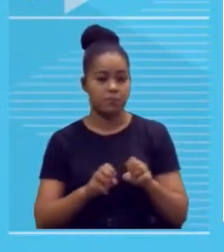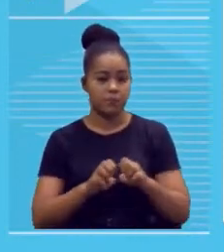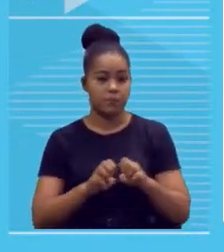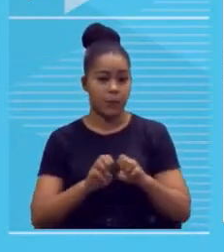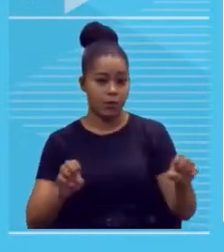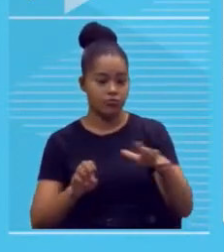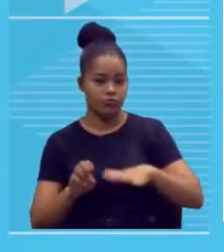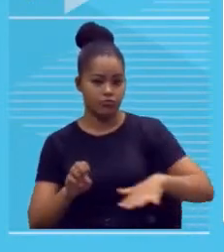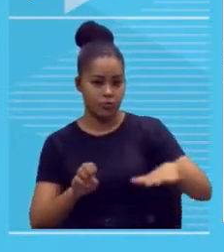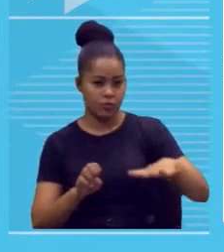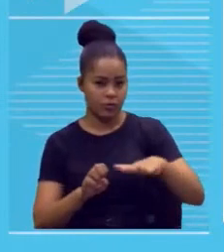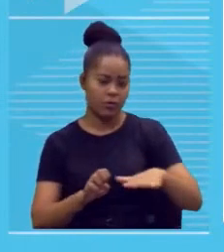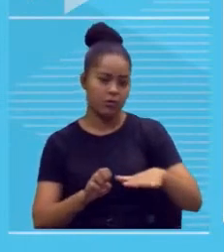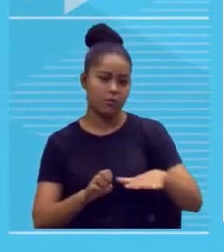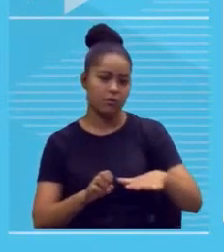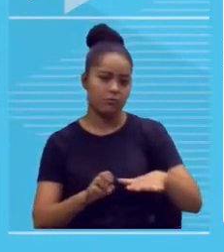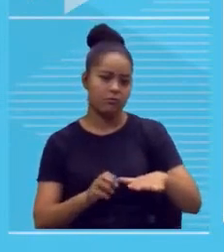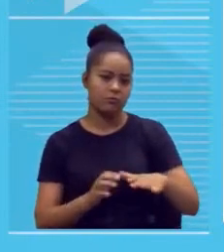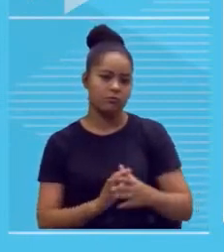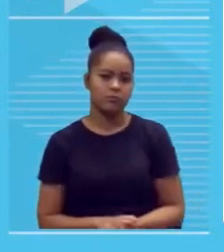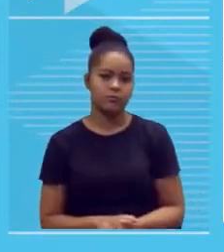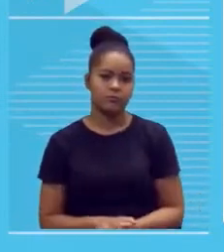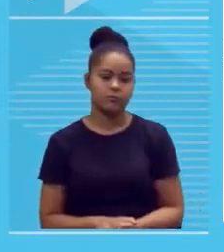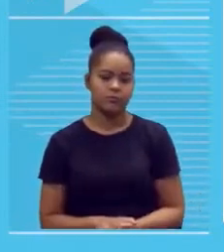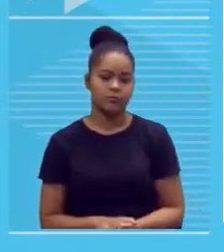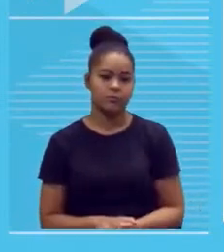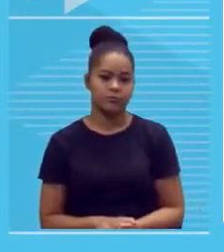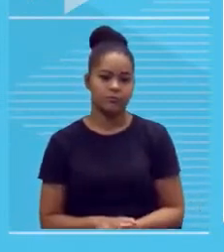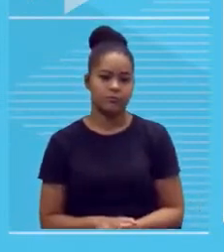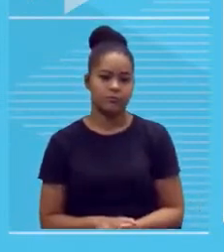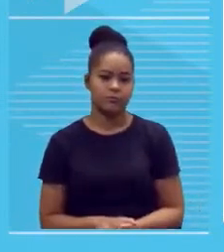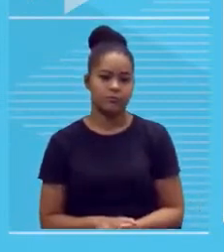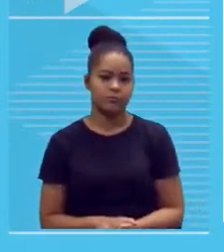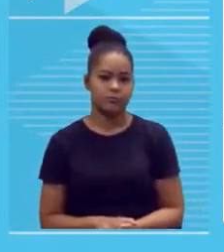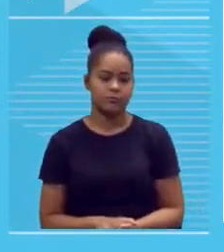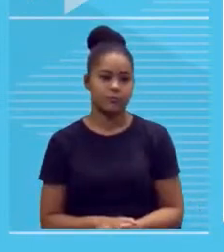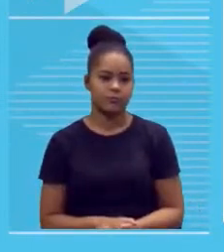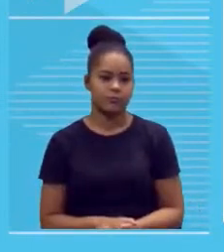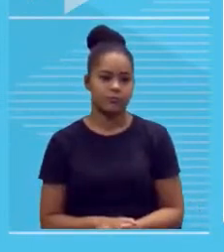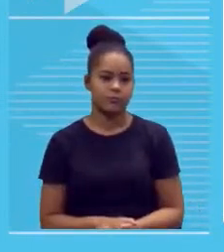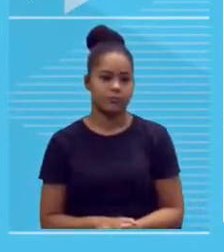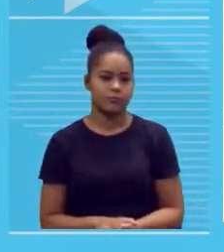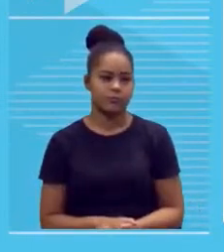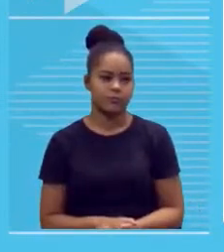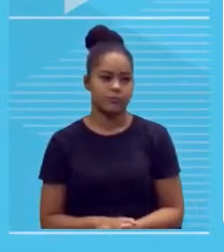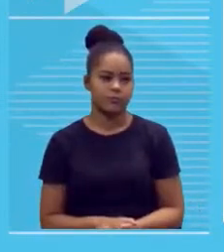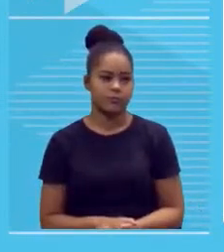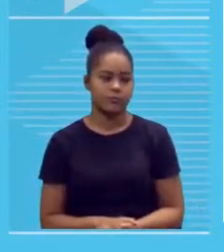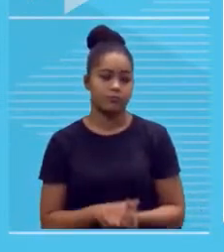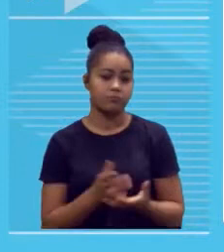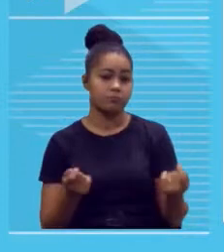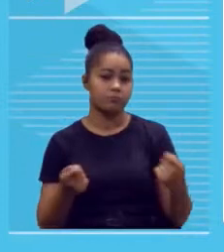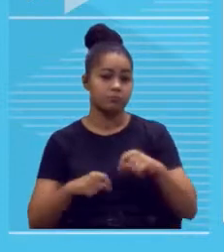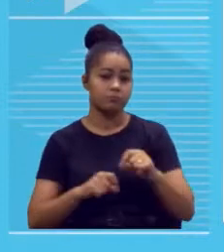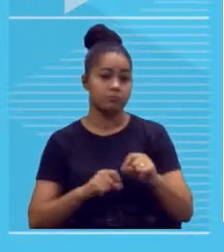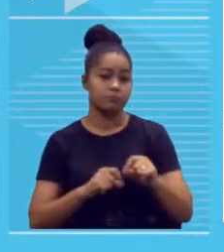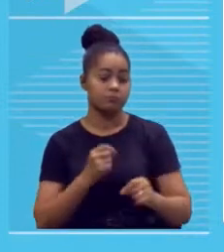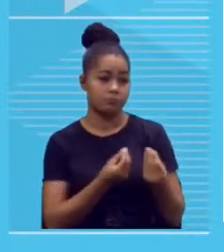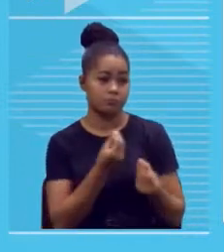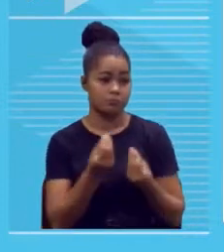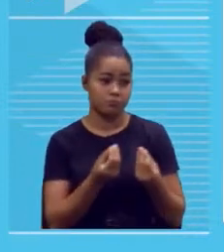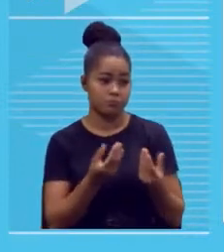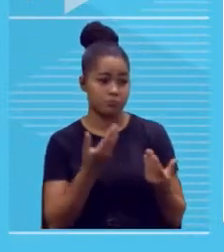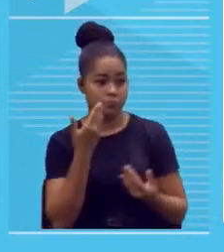geral da reta, professor, a equação da reta a partir do coeficiente angular pode ser escrita dessa forma,